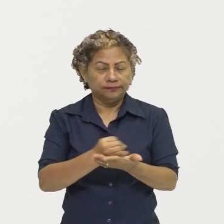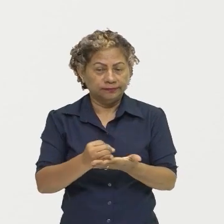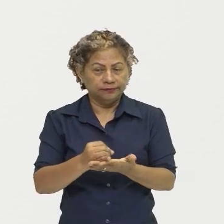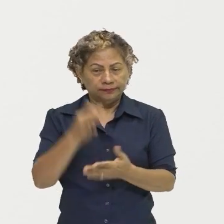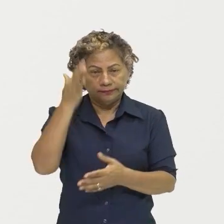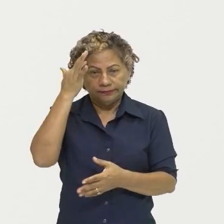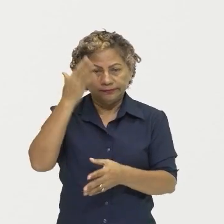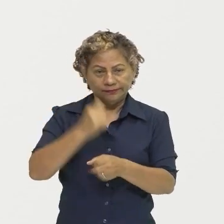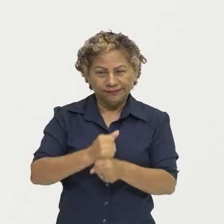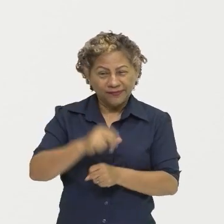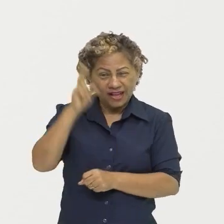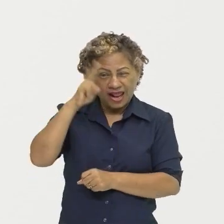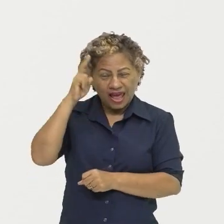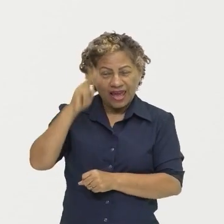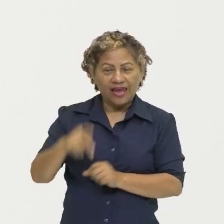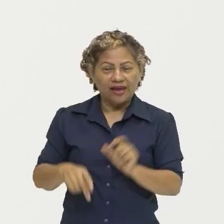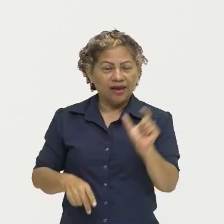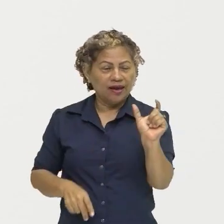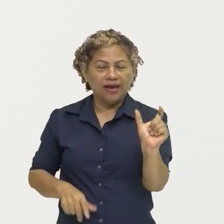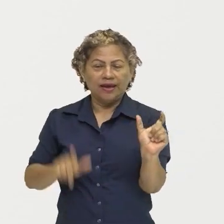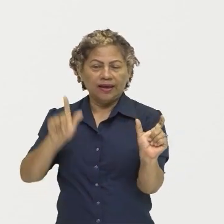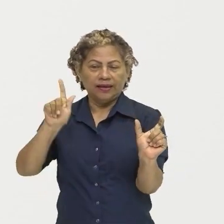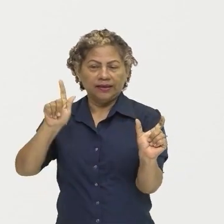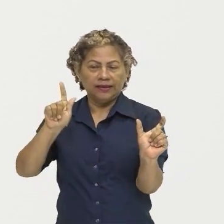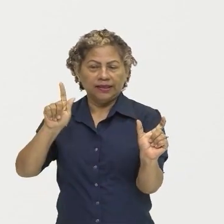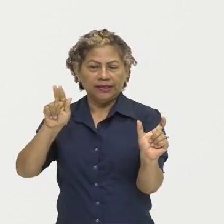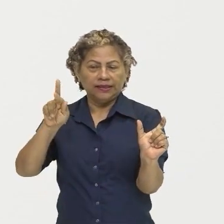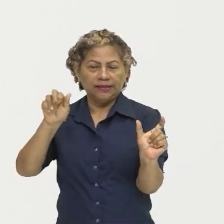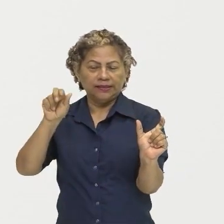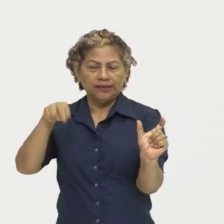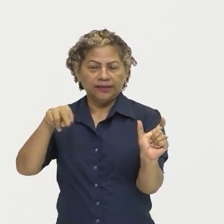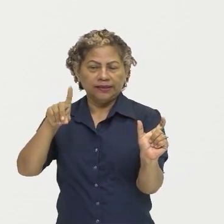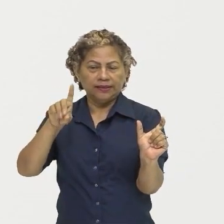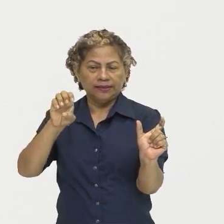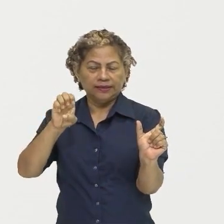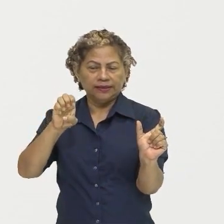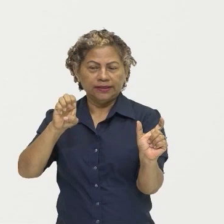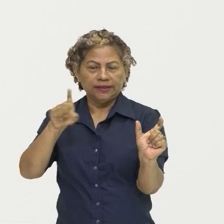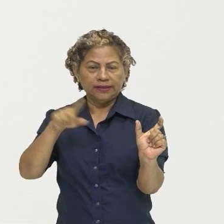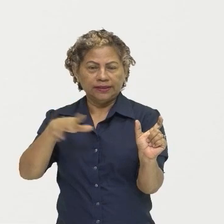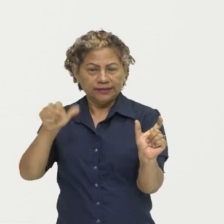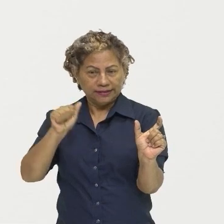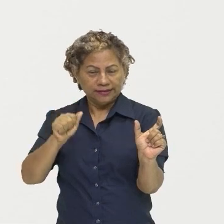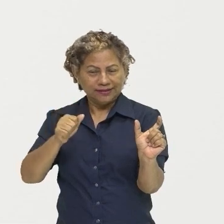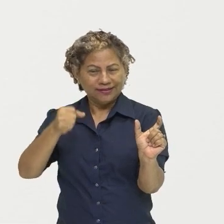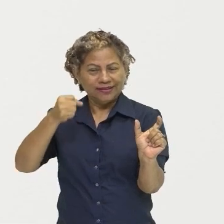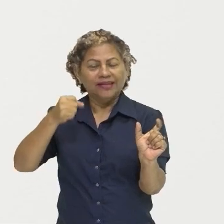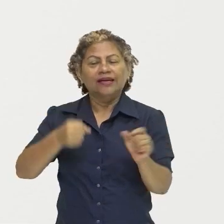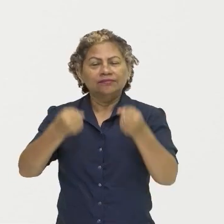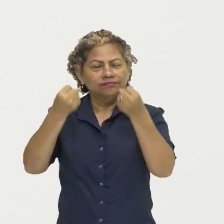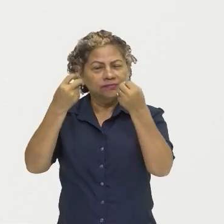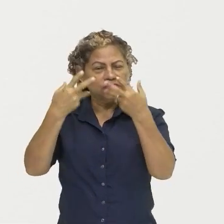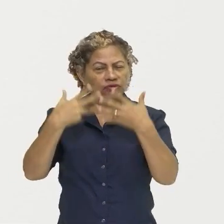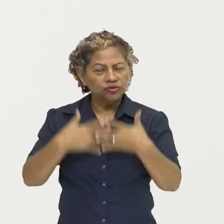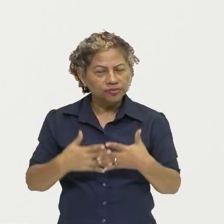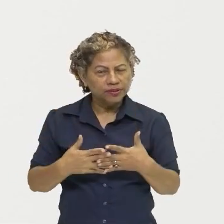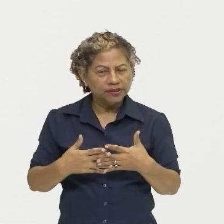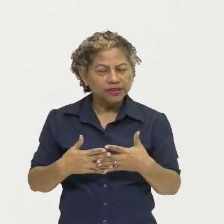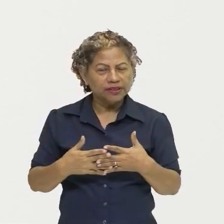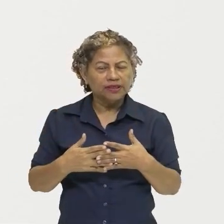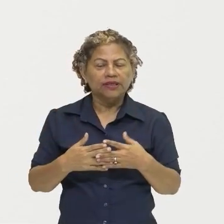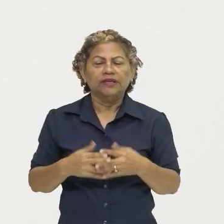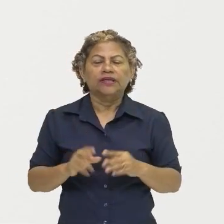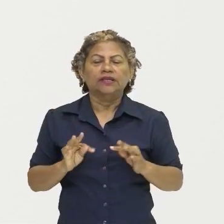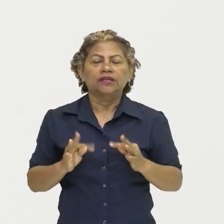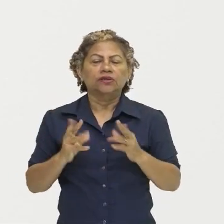as grandezas. Lembram? Quando falamos que a física é aquela que estuda